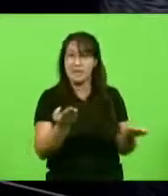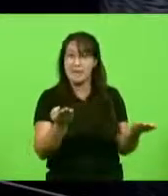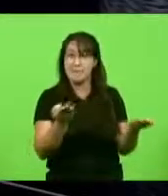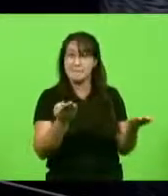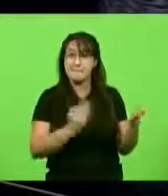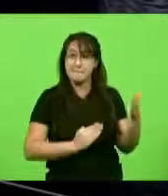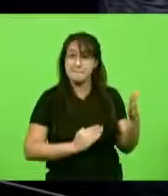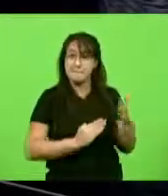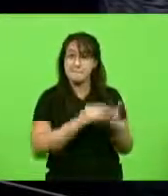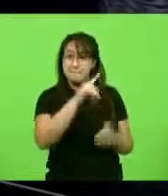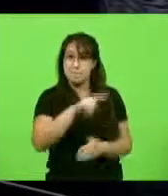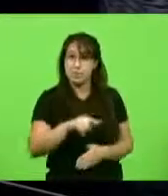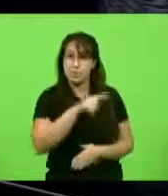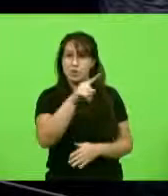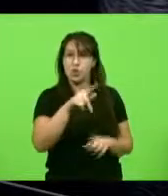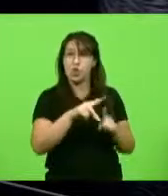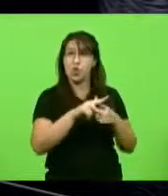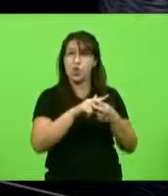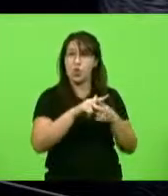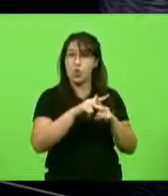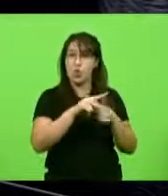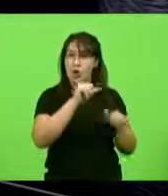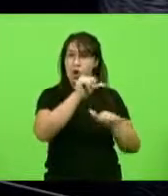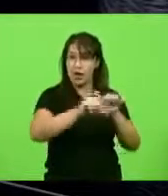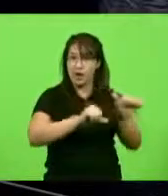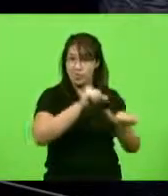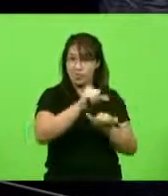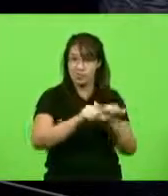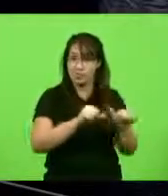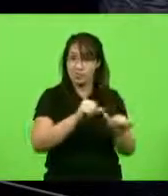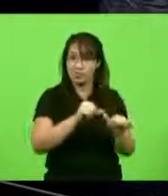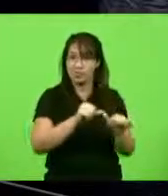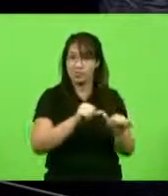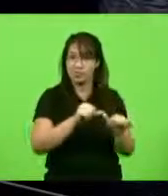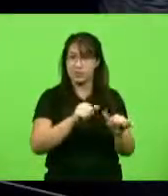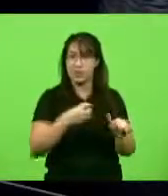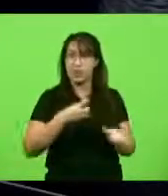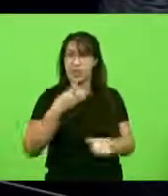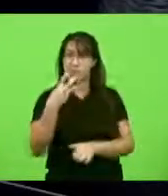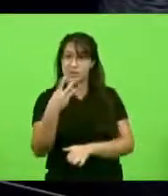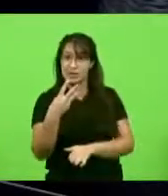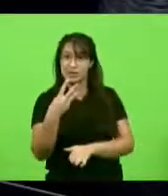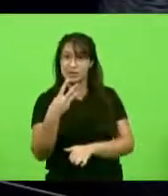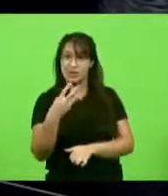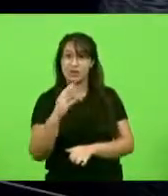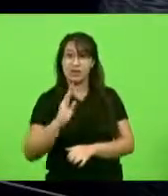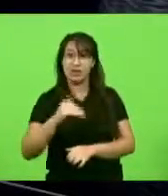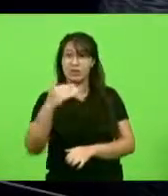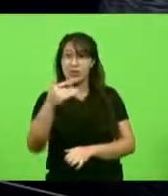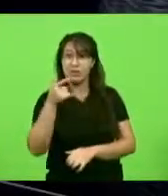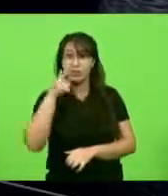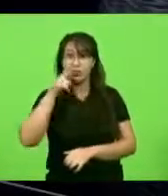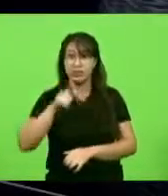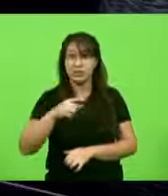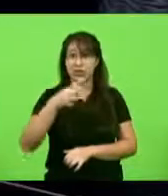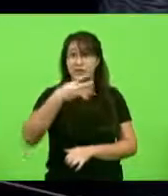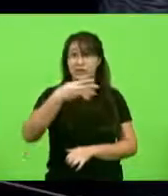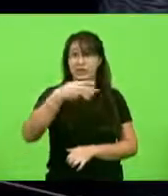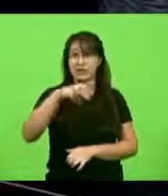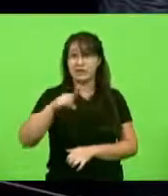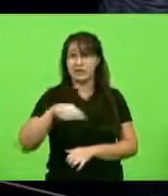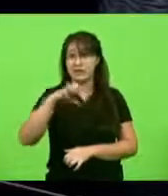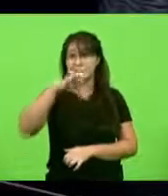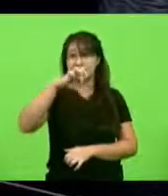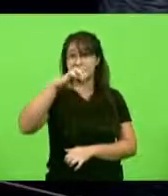reajuste, bloqueou o reajuste para 3, mas depois conseguiu 3,90. Eu